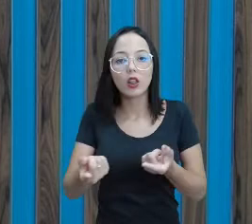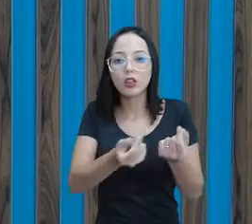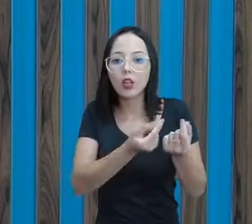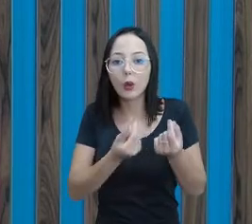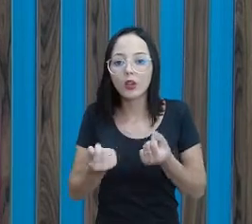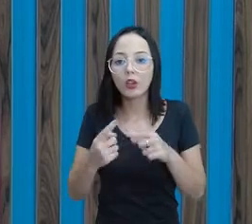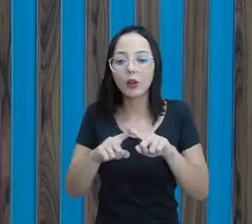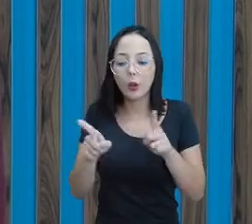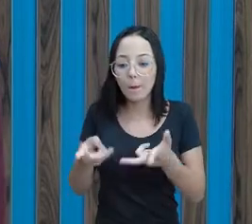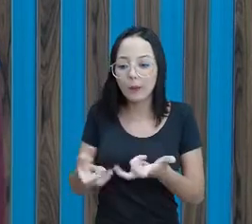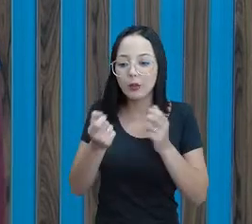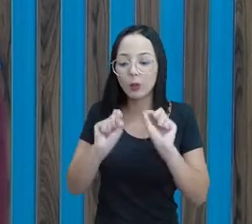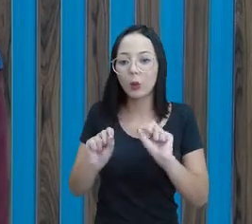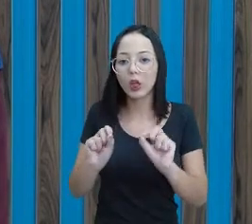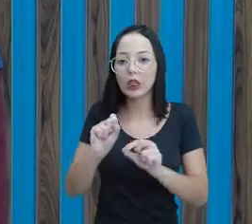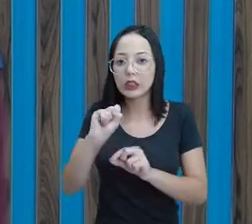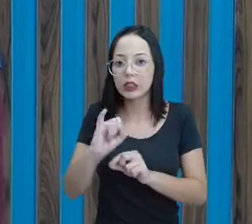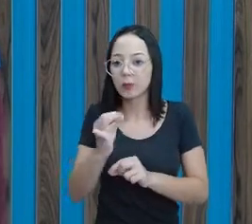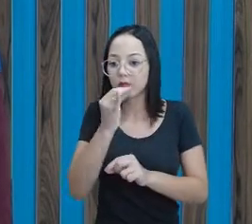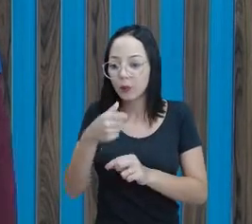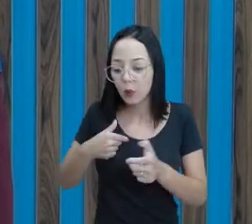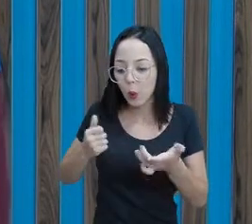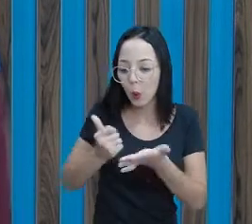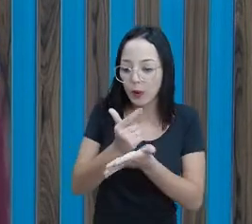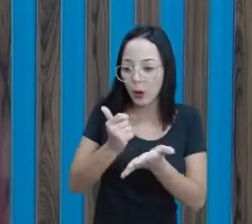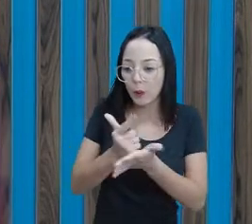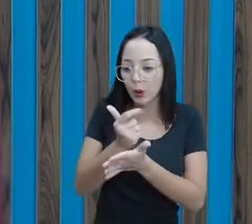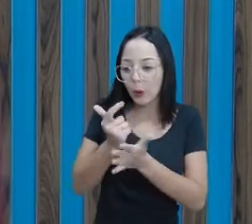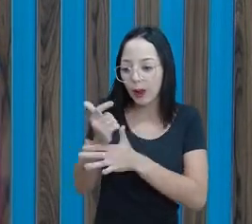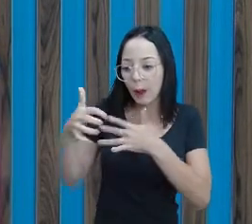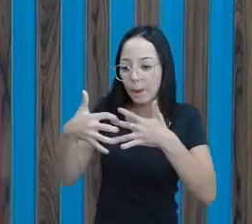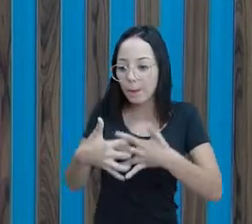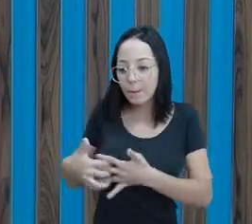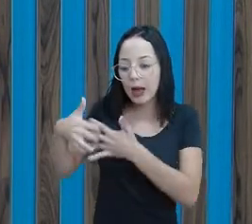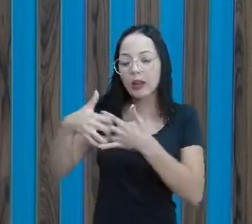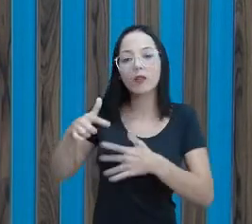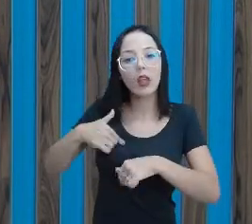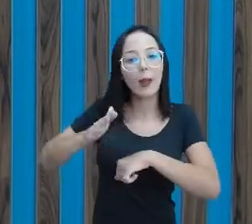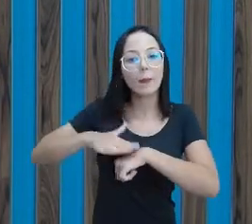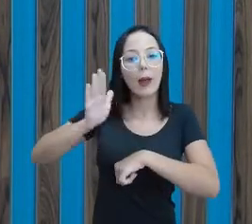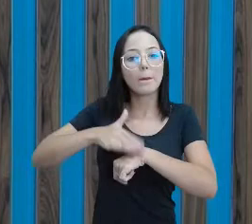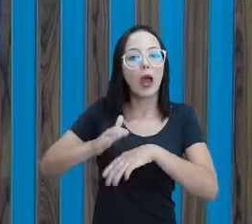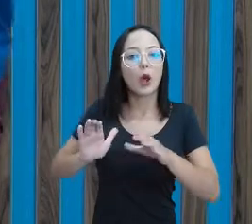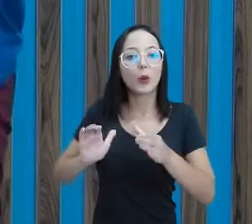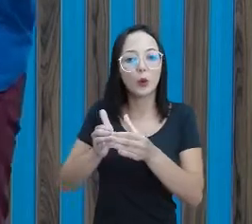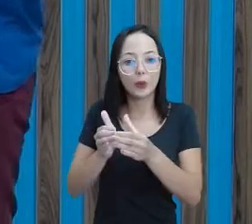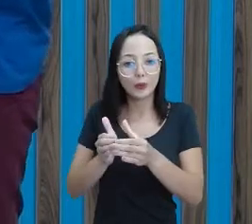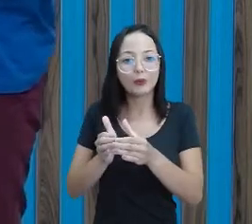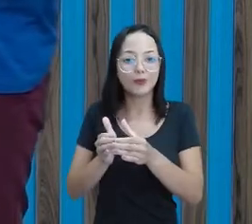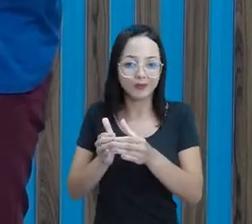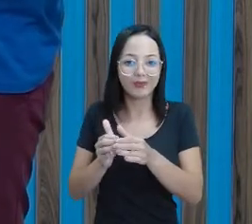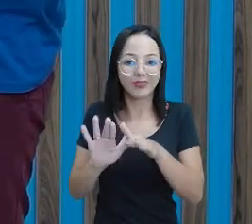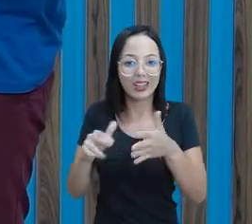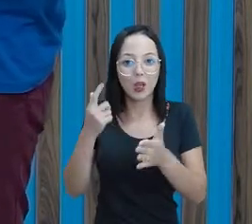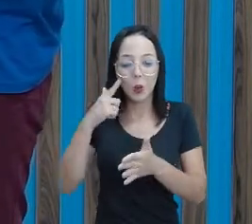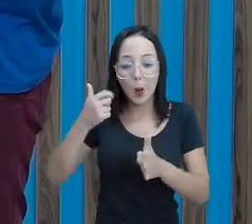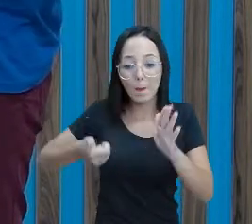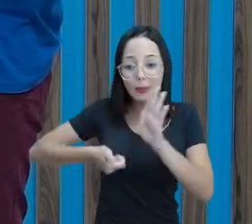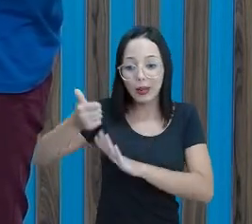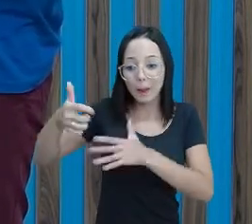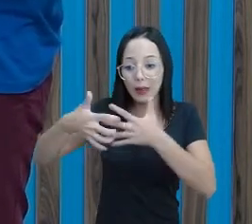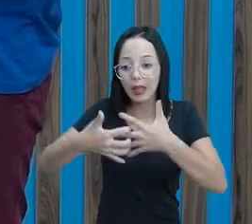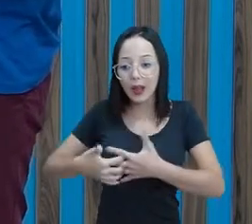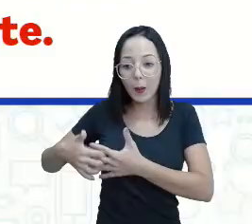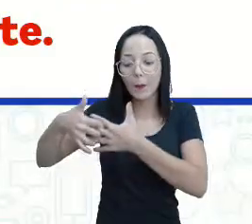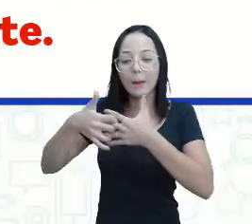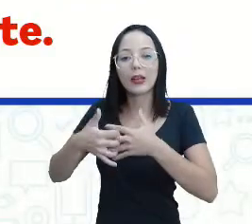seguinte, quanto mais eu investir na compra de máquinas, mais eu investir em indústrias, mais lucros eu vou ter. Então, as primeiras máquinas que vieram para cá